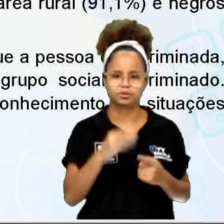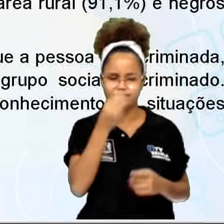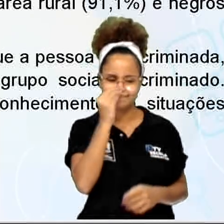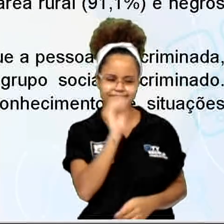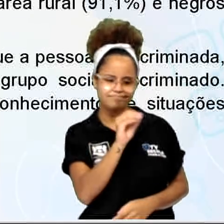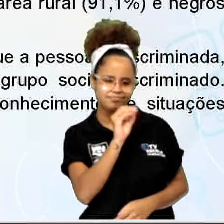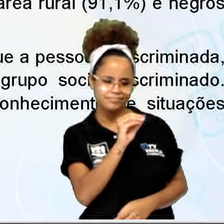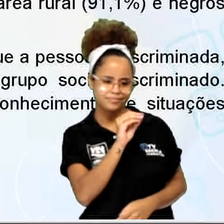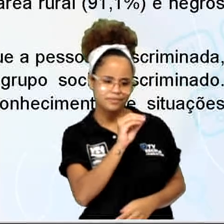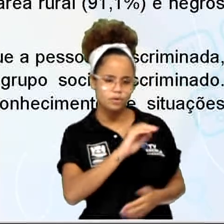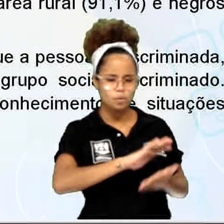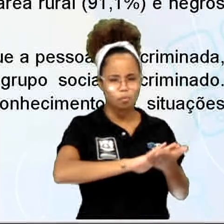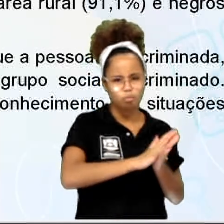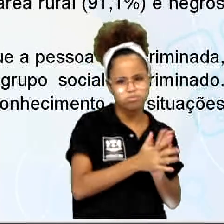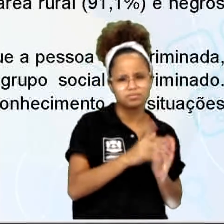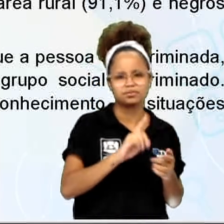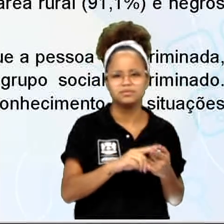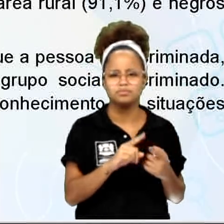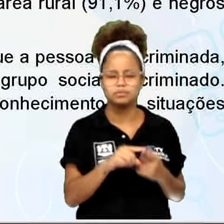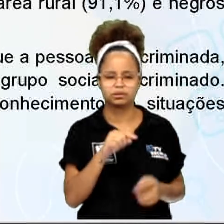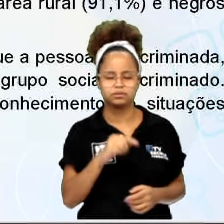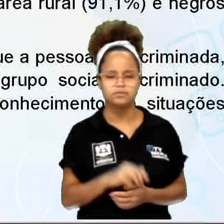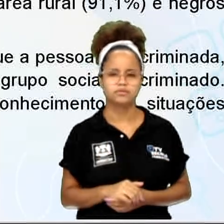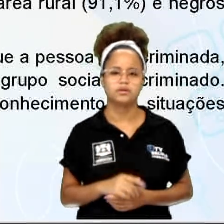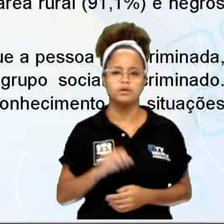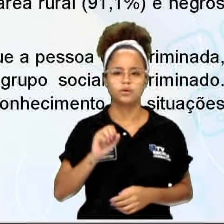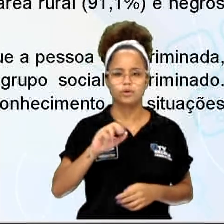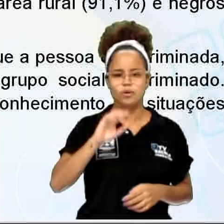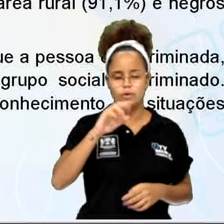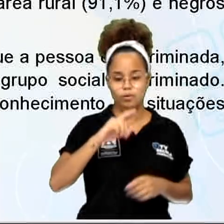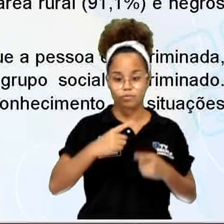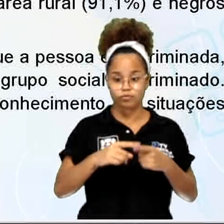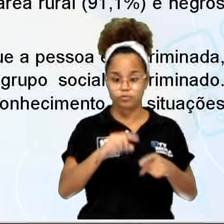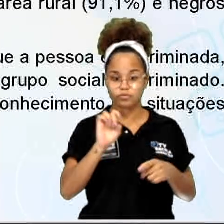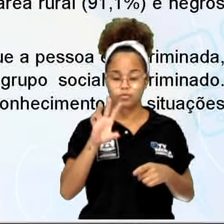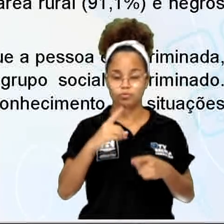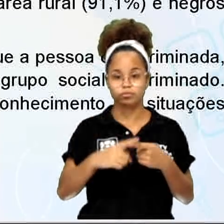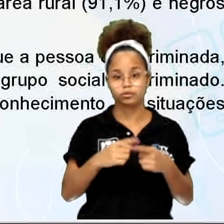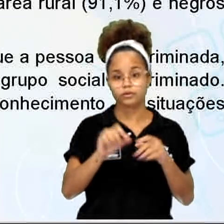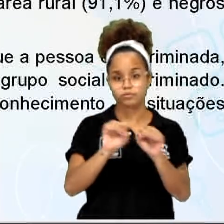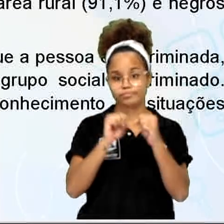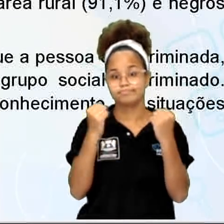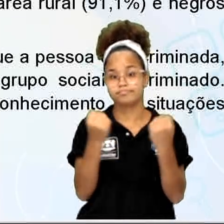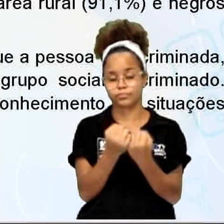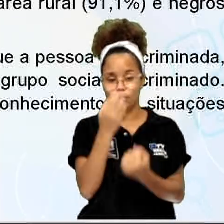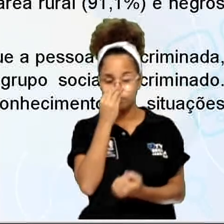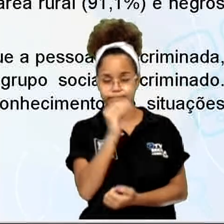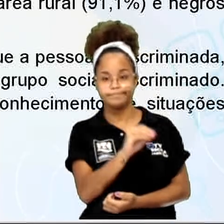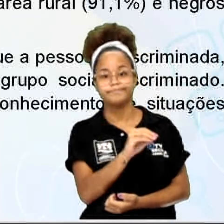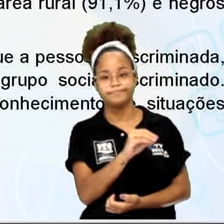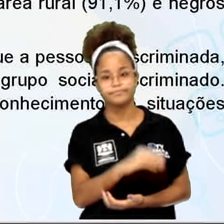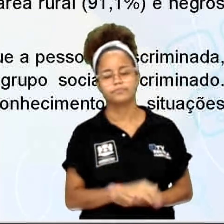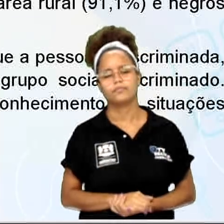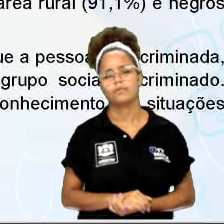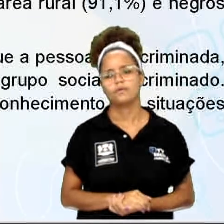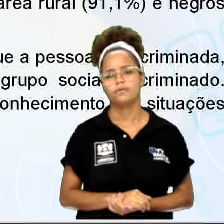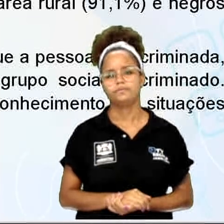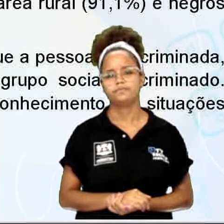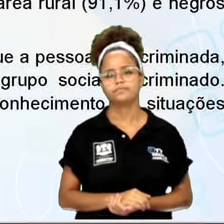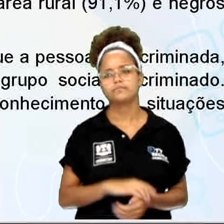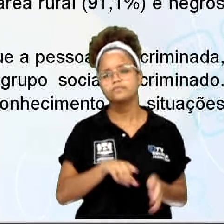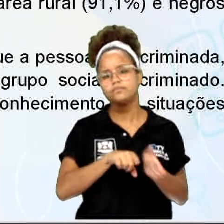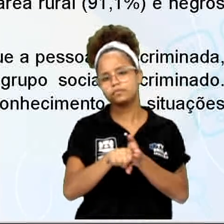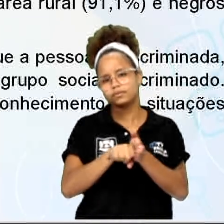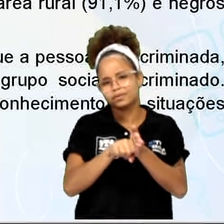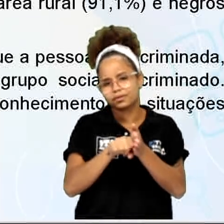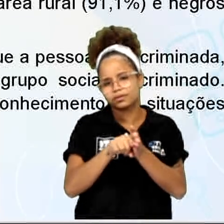agredida, humilhada ou acusada injustamente por pertencer a um grupo social discriminado. Segundo a pesquisa, pelo